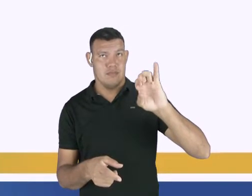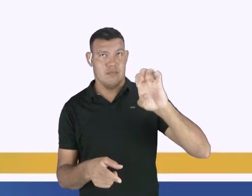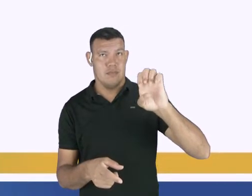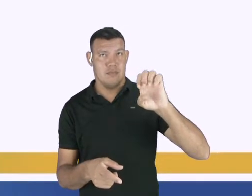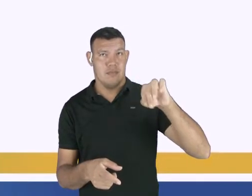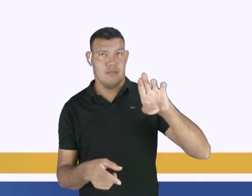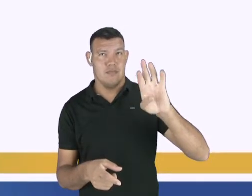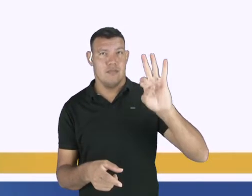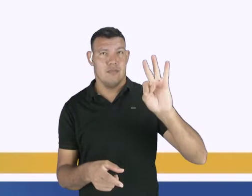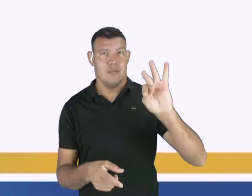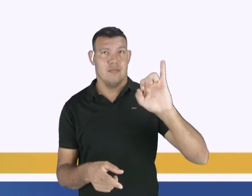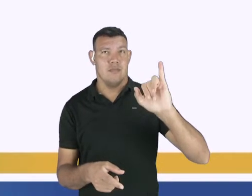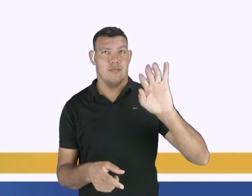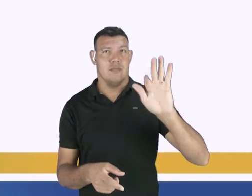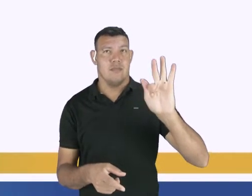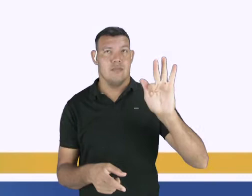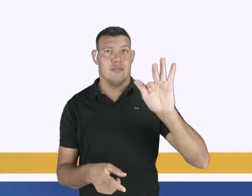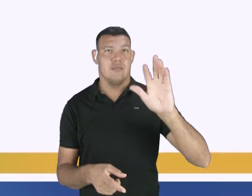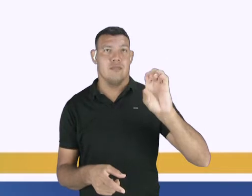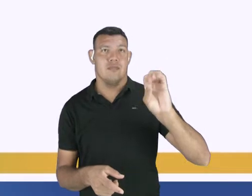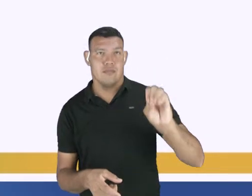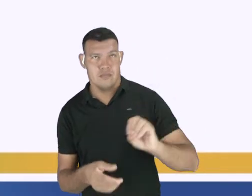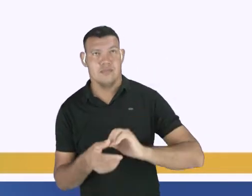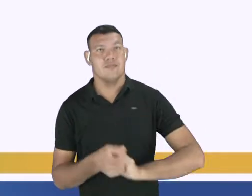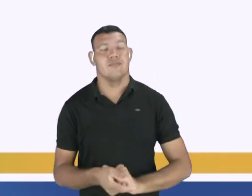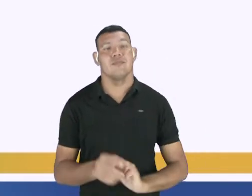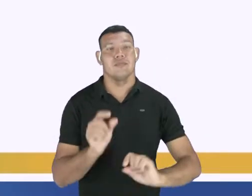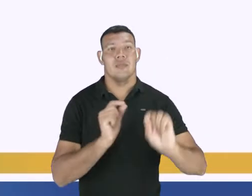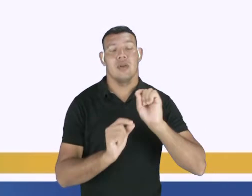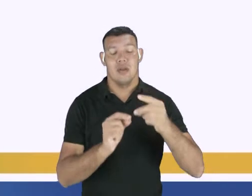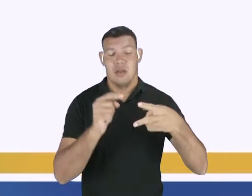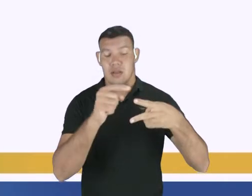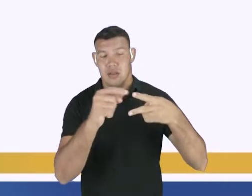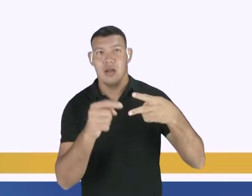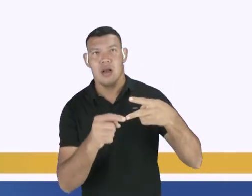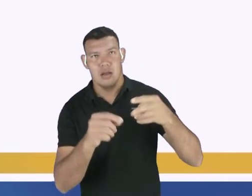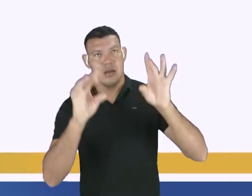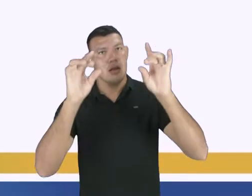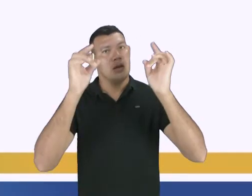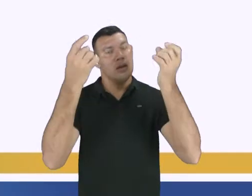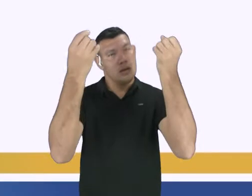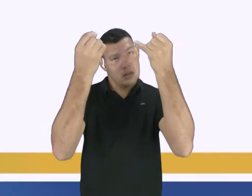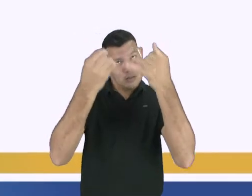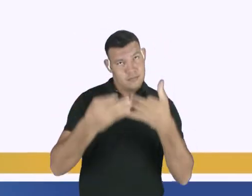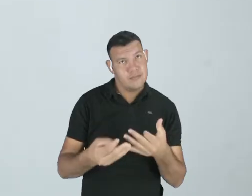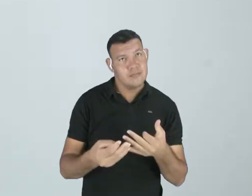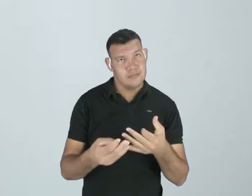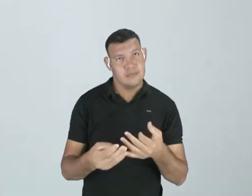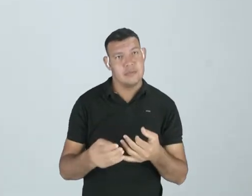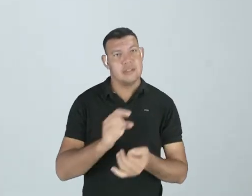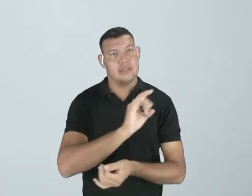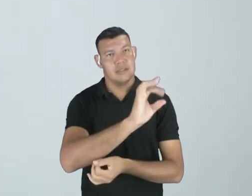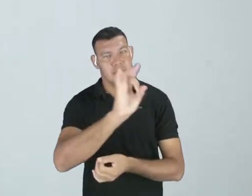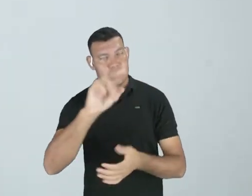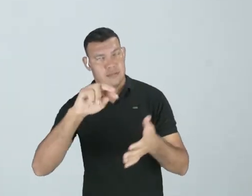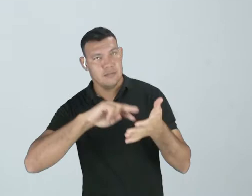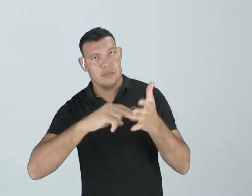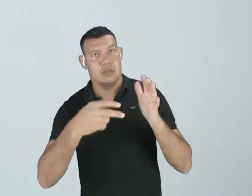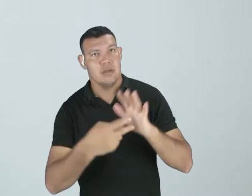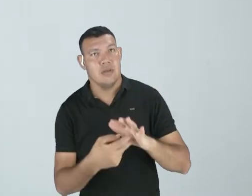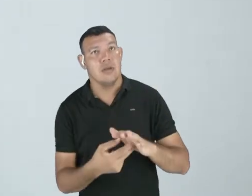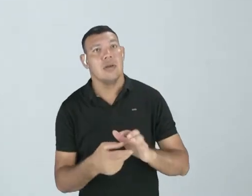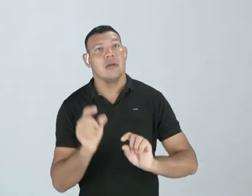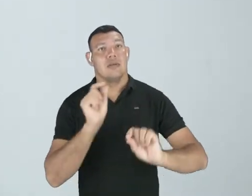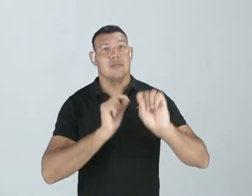para combater o liberalismo e o capitalismo. Por quê? Porque o capitalismo ele vai provocar desigualdade social, visto